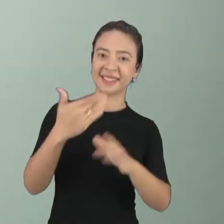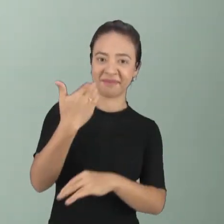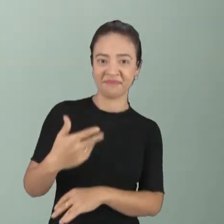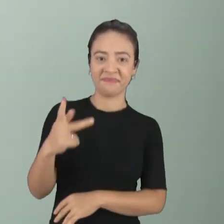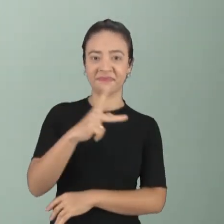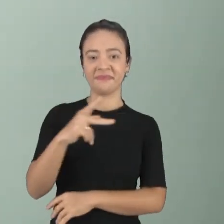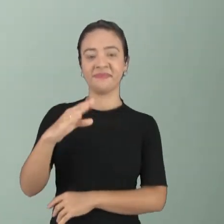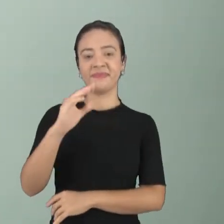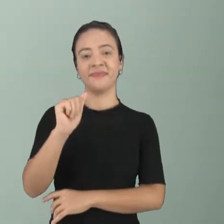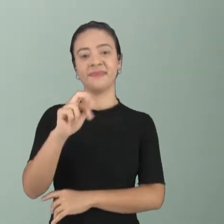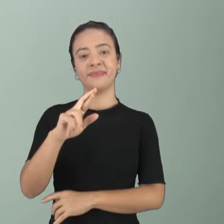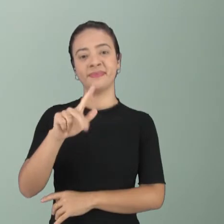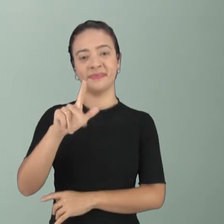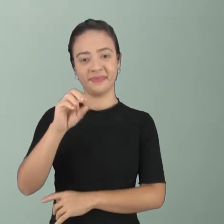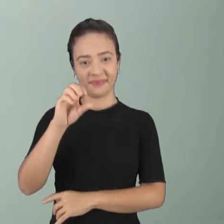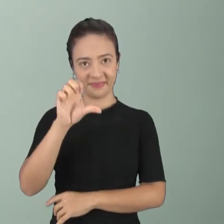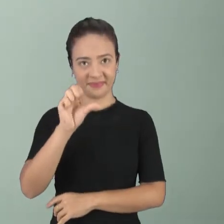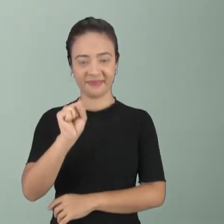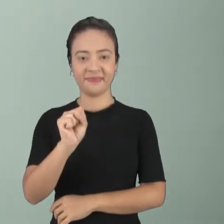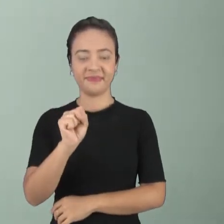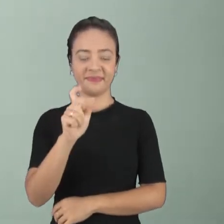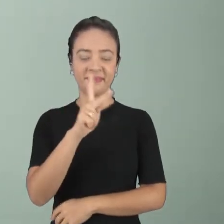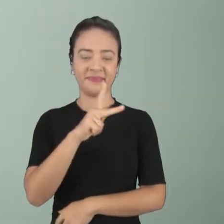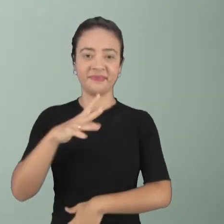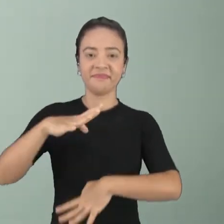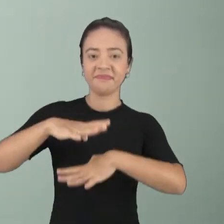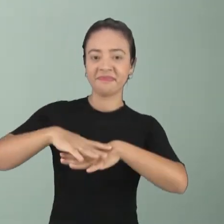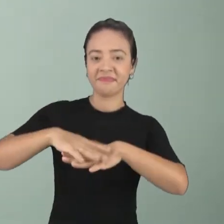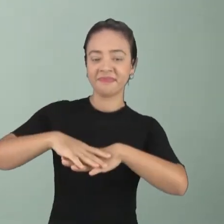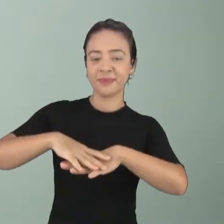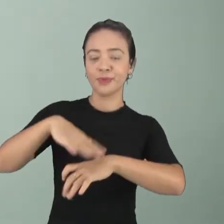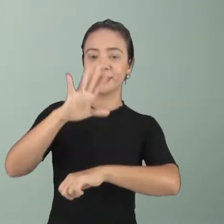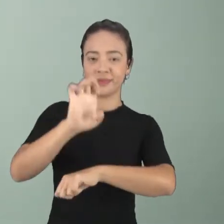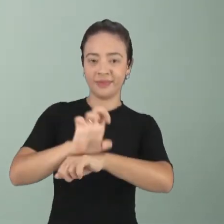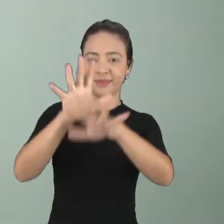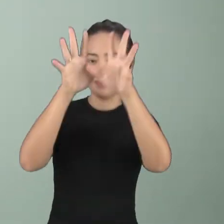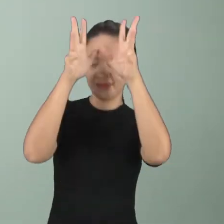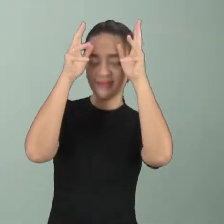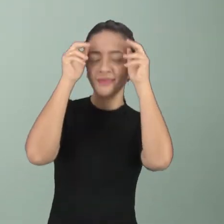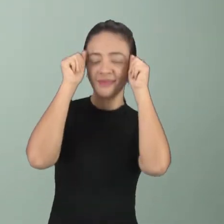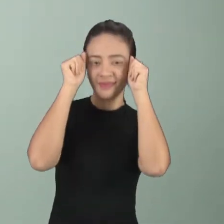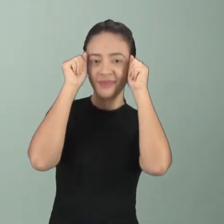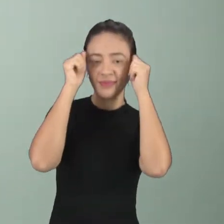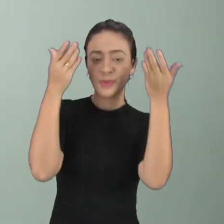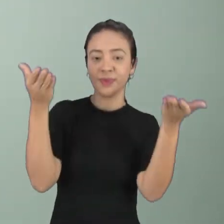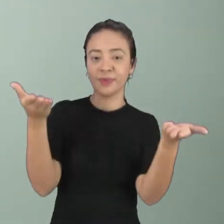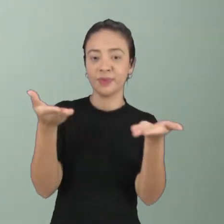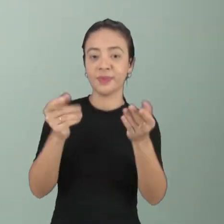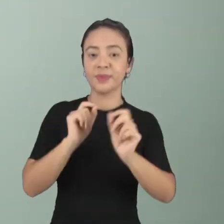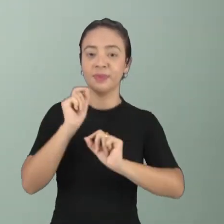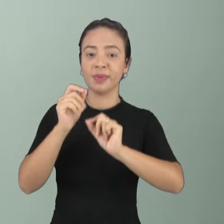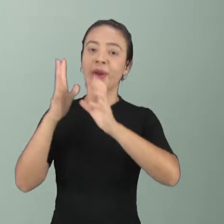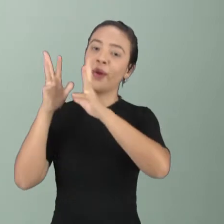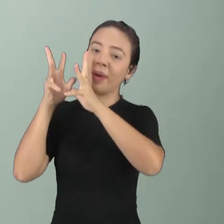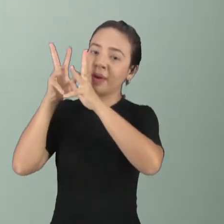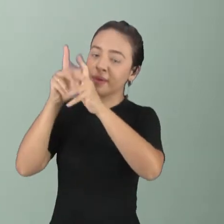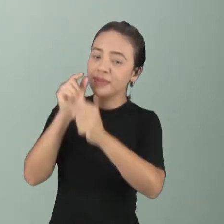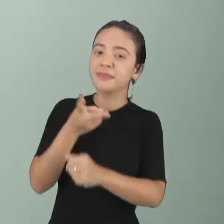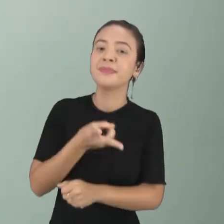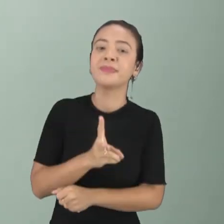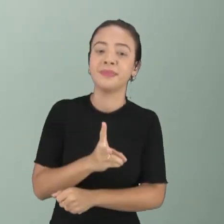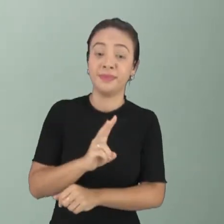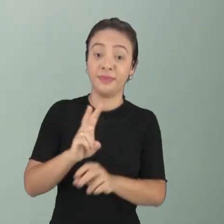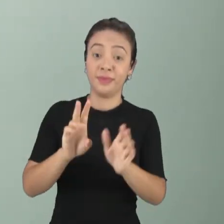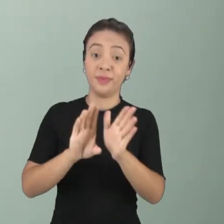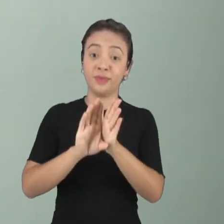Olá, eu sou o professor Carlos Ferreira de Almeida, professor de matemática da Rede Estadual de Ensino, e hoje nós vamos continuar com as nossas